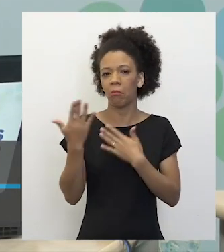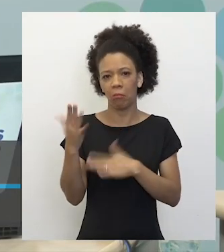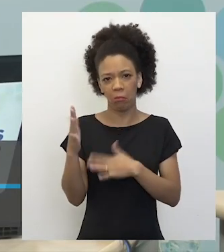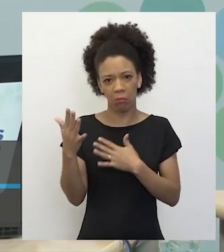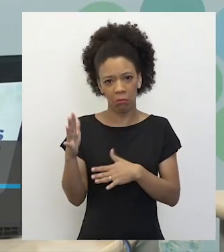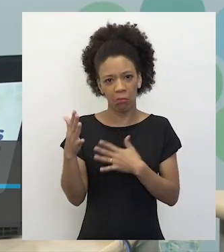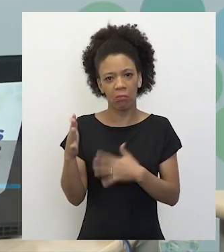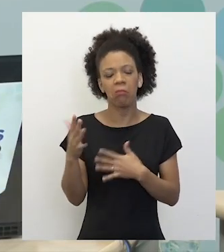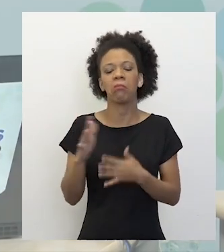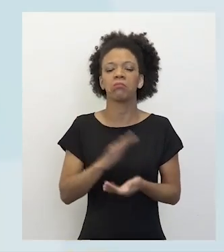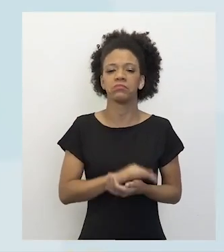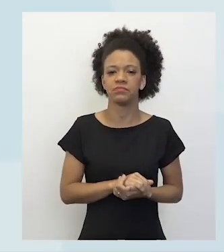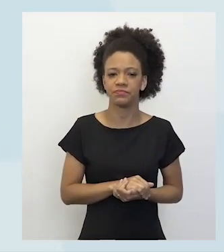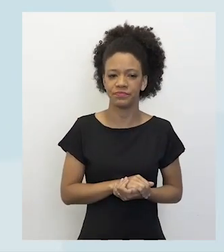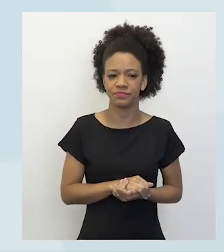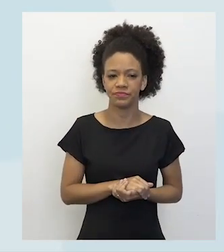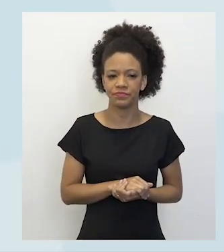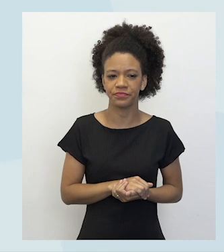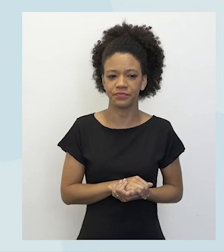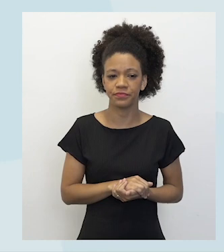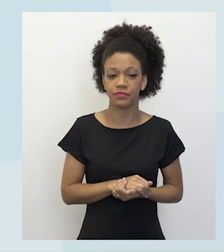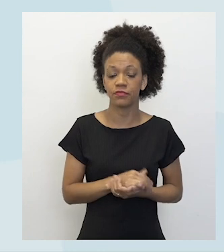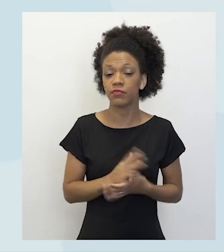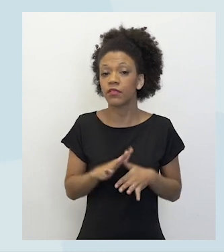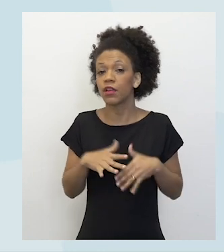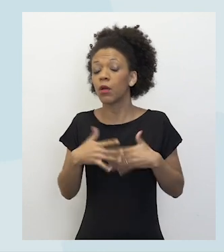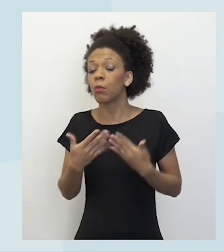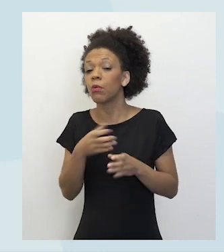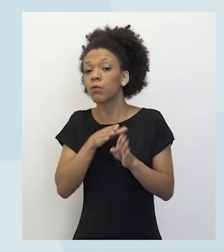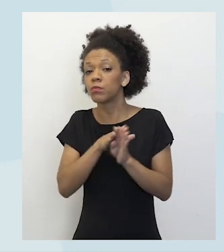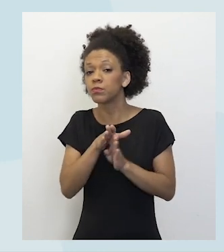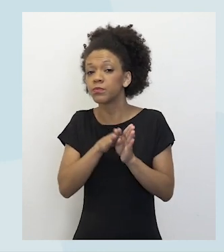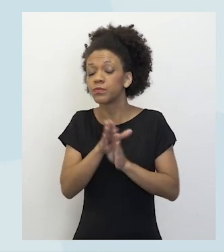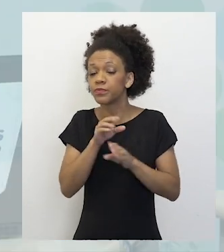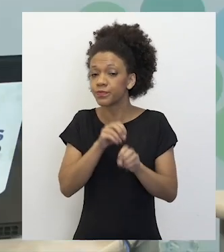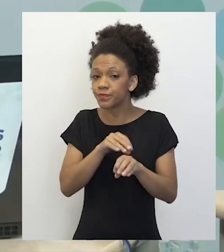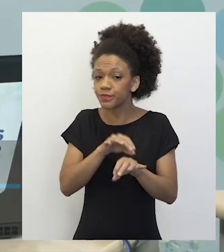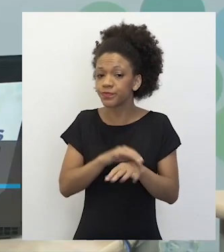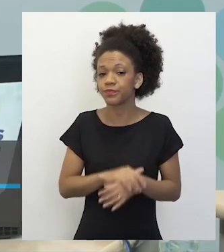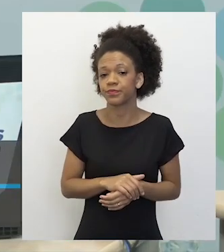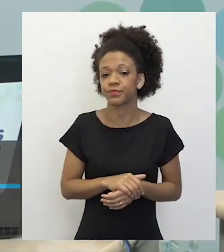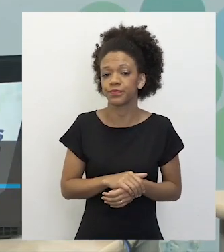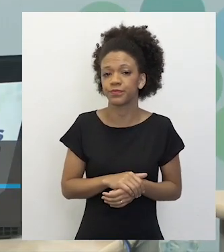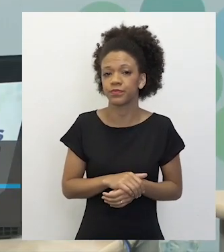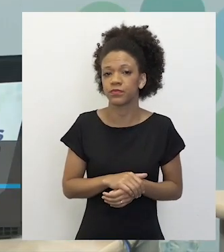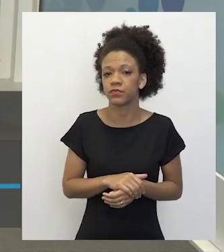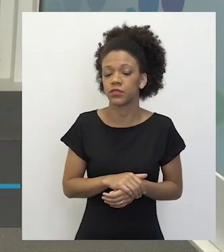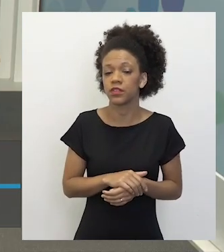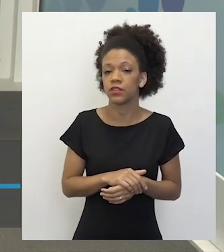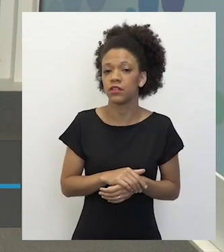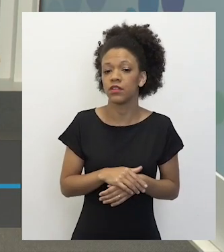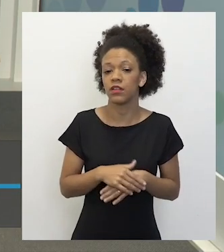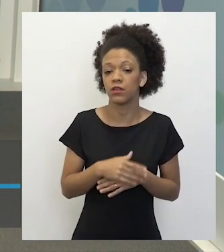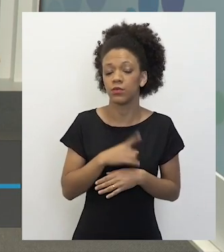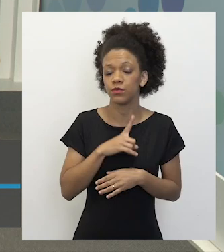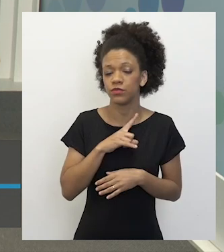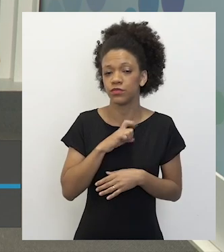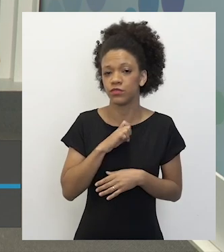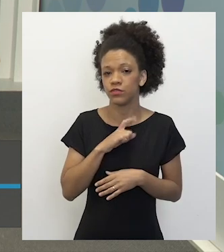de parabéns. E qual foi o ensinamento? O ensinamento que eles estão colocando. O Diego